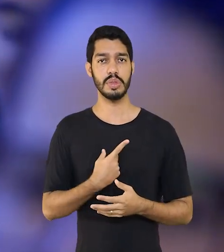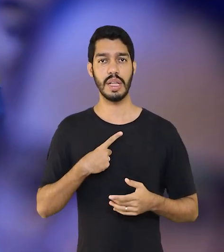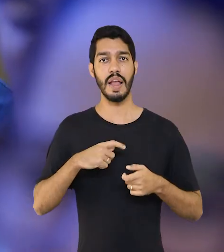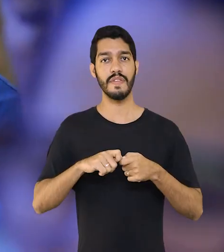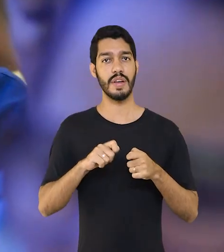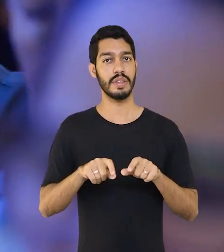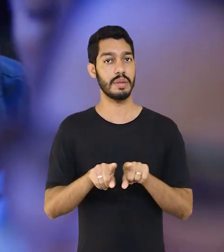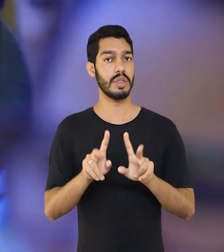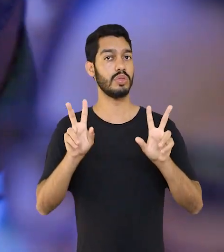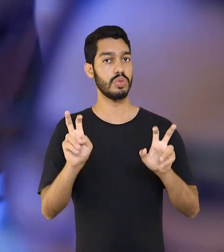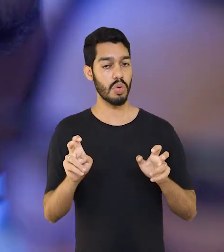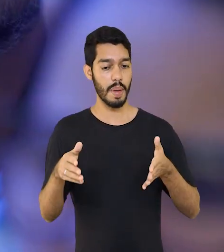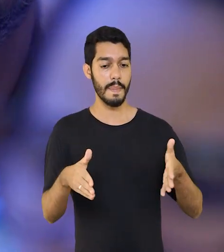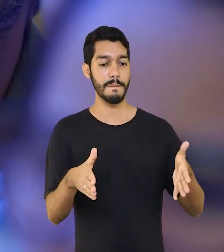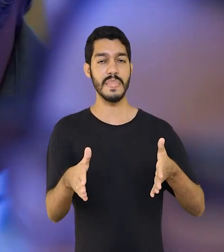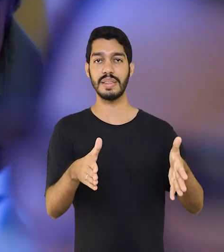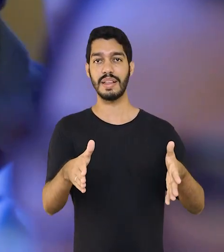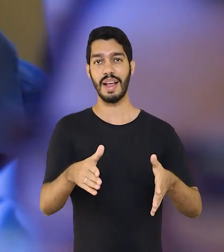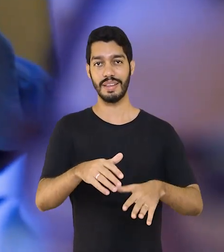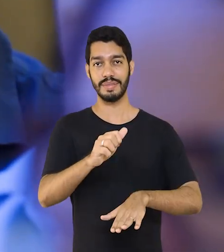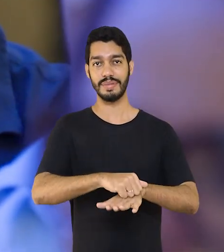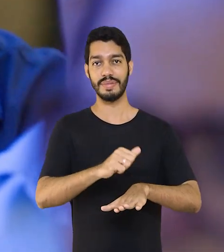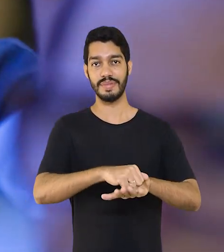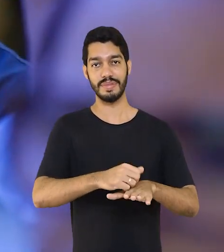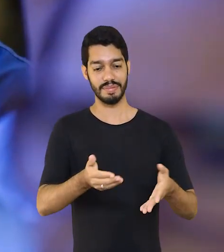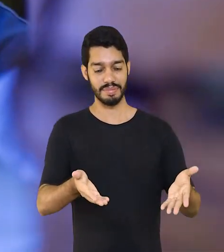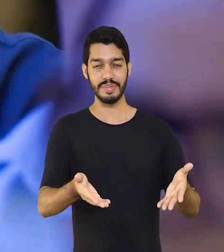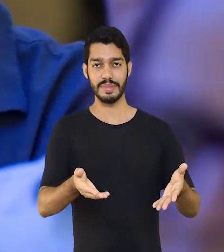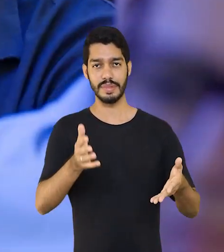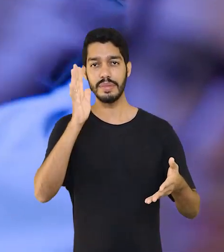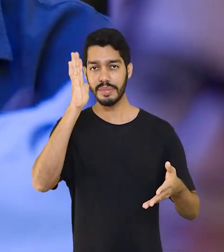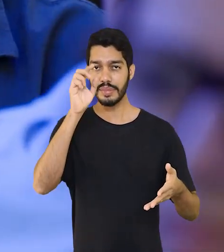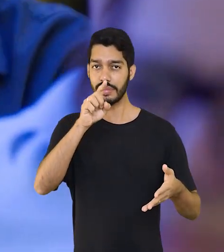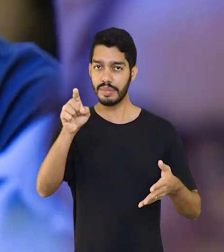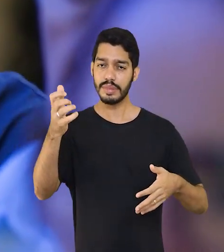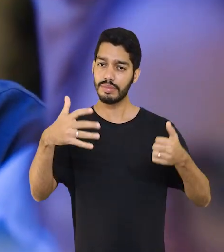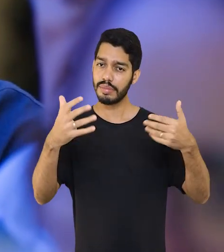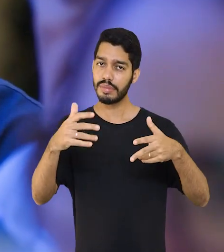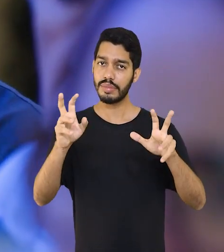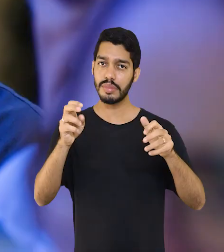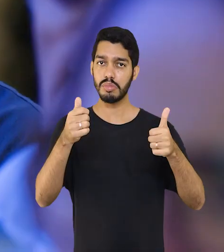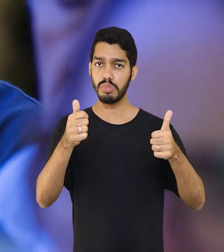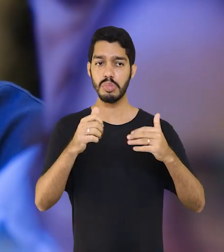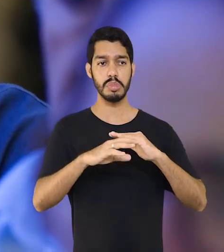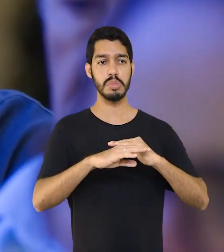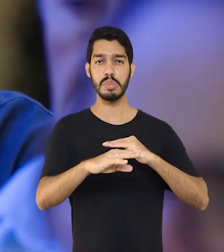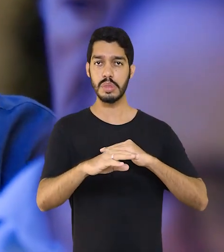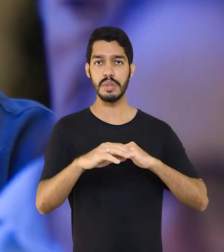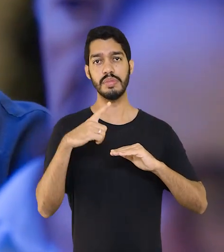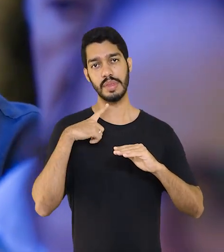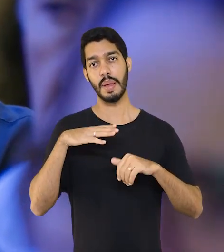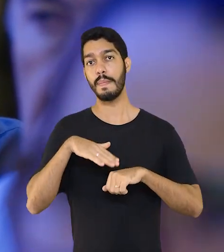a gente tem feito com relação à pista, né? Assim, eu imagino, dentro da discussão que vocês trouxeram, que a pista